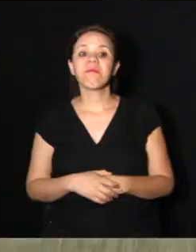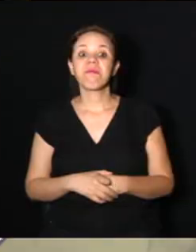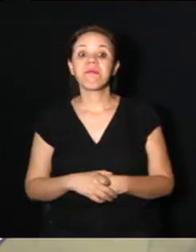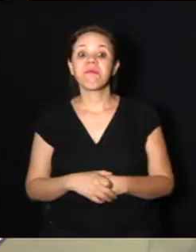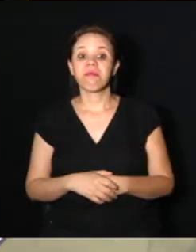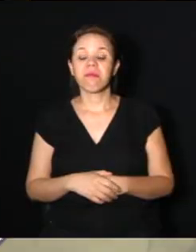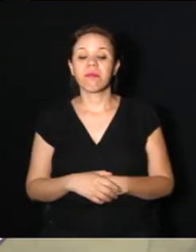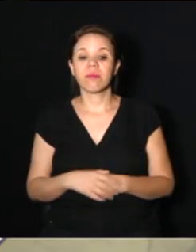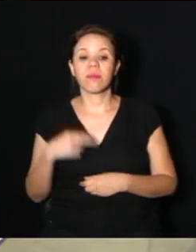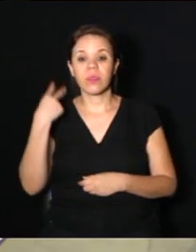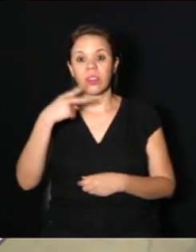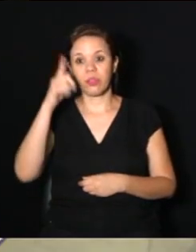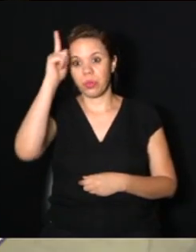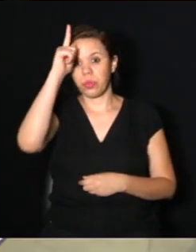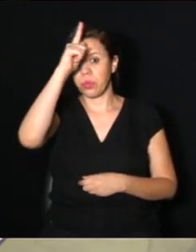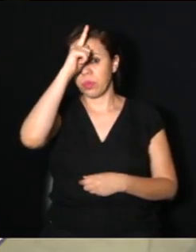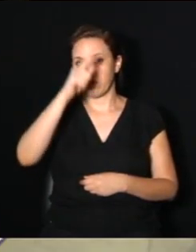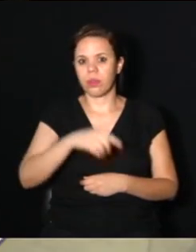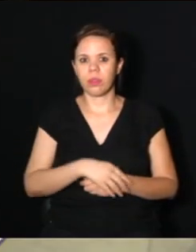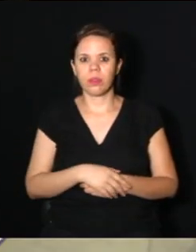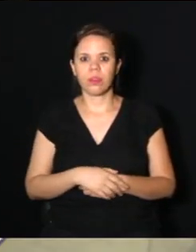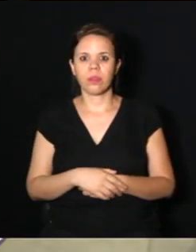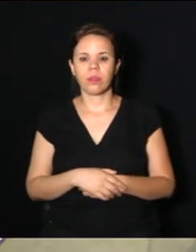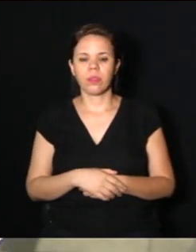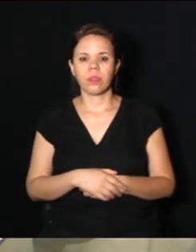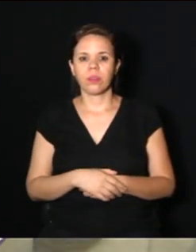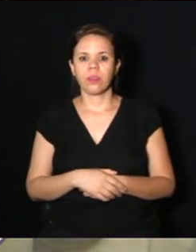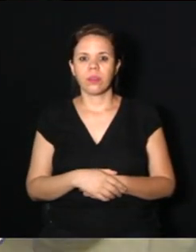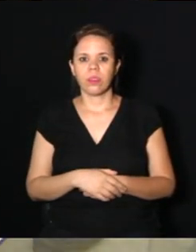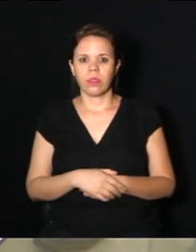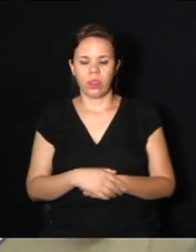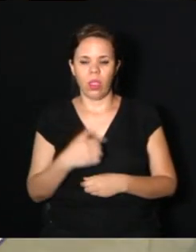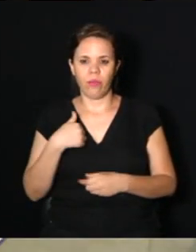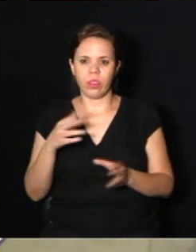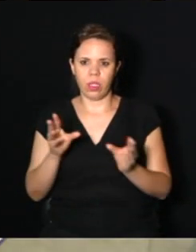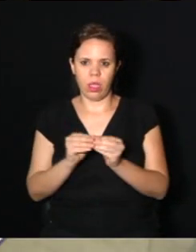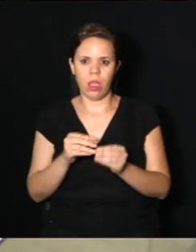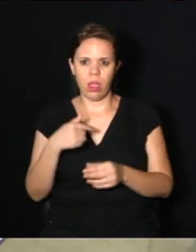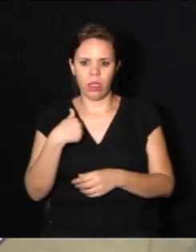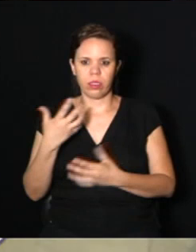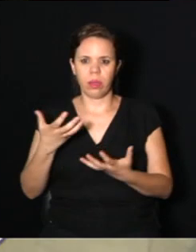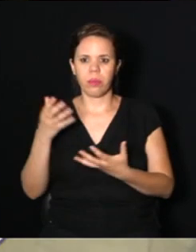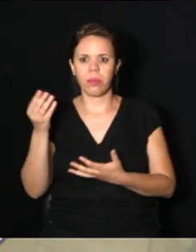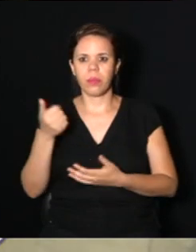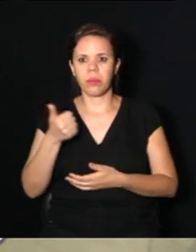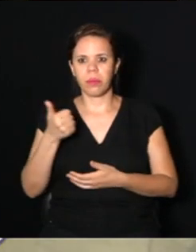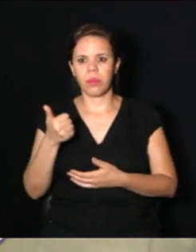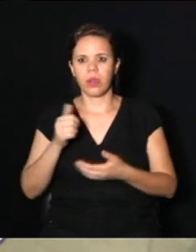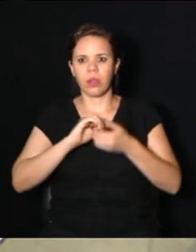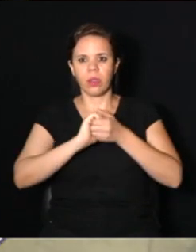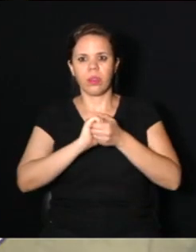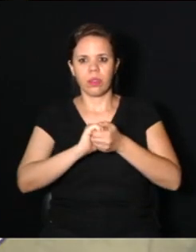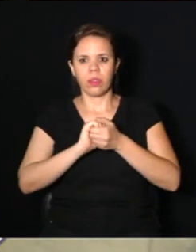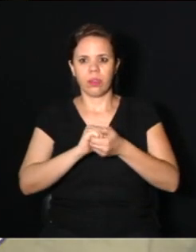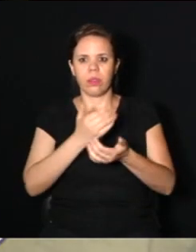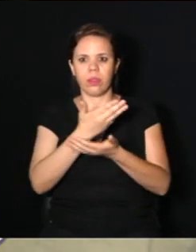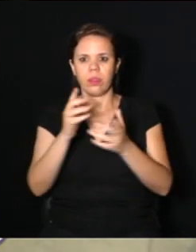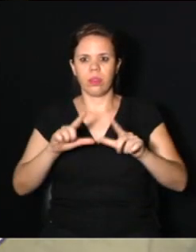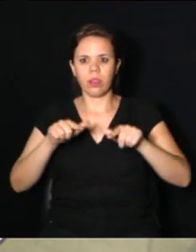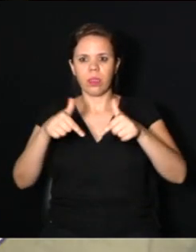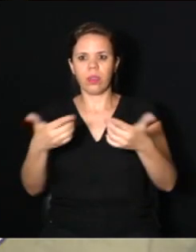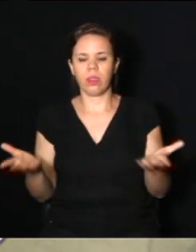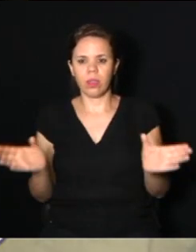Vereador Gustavo Peta. Não, vou ser bastante breve. Eu queria primeiro cumprimentar a iniciativa da